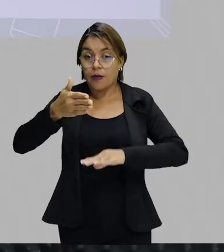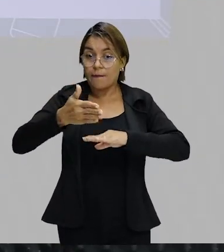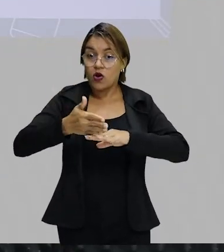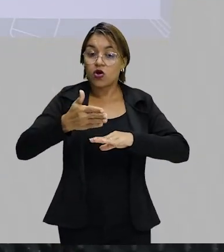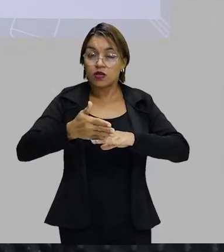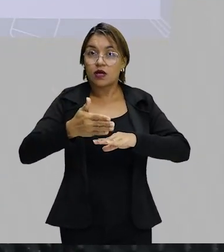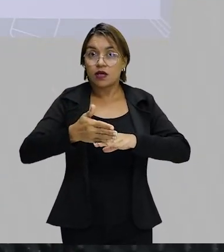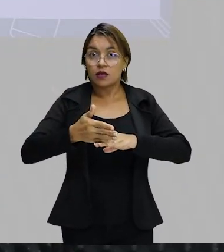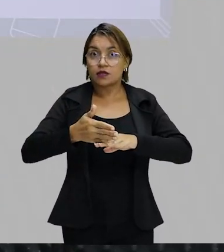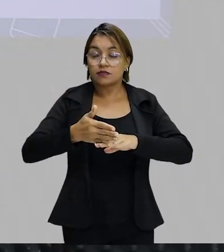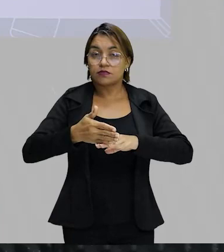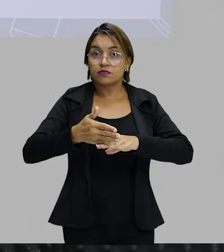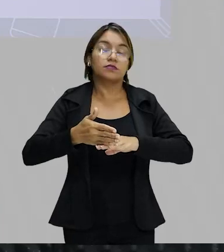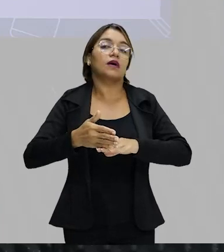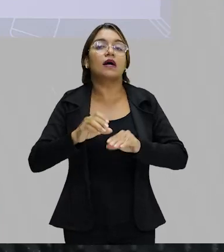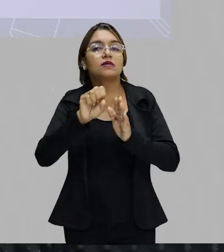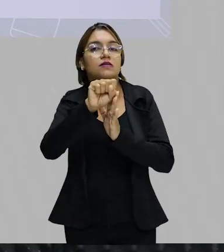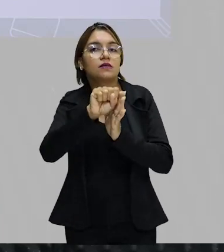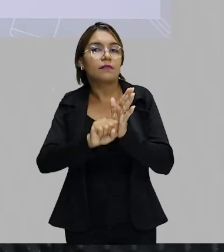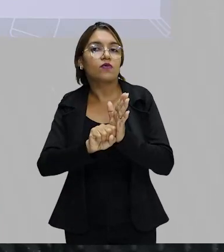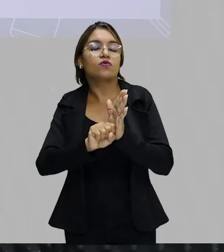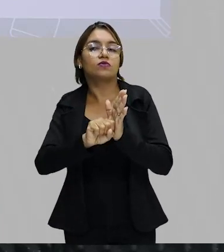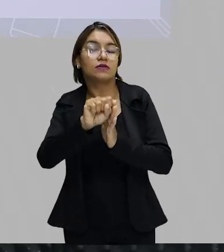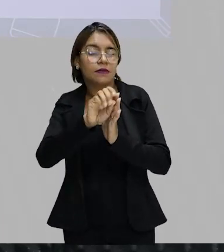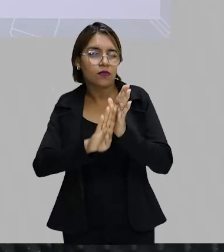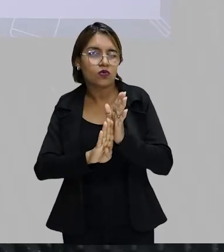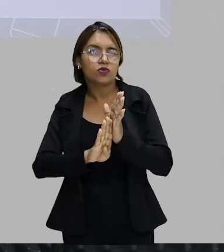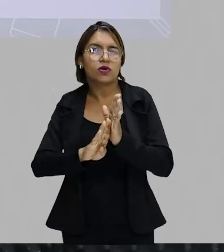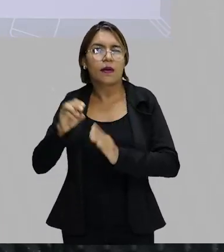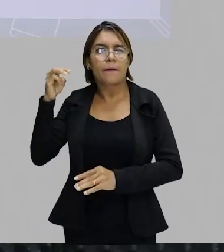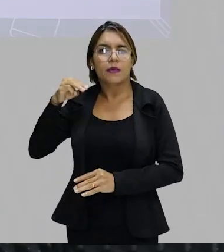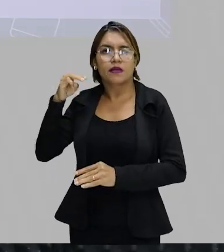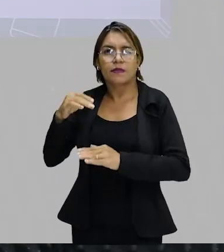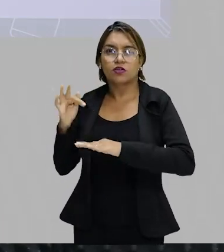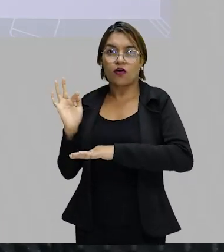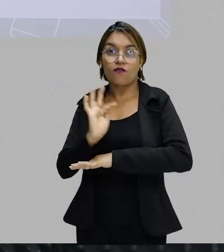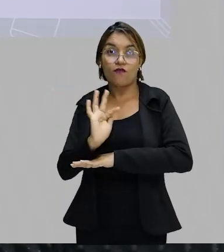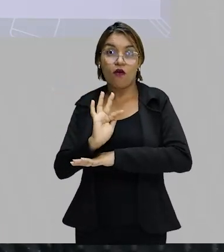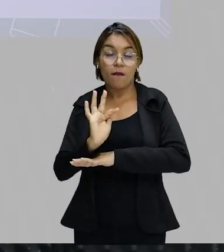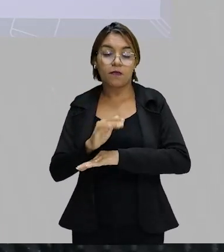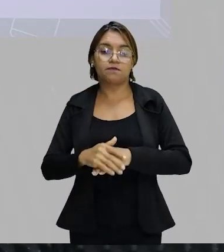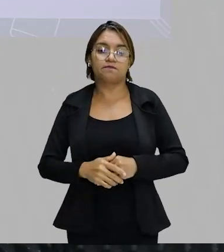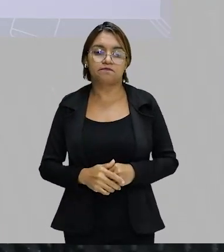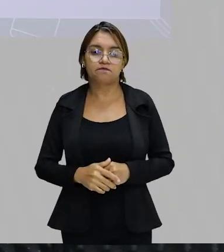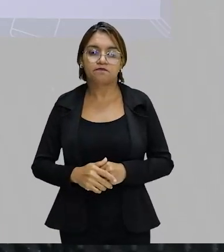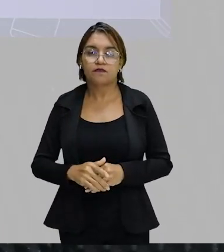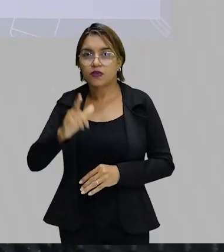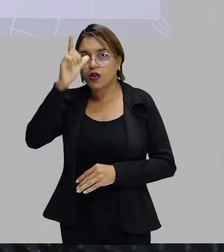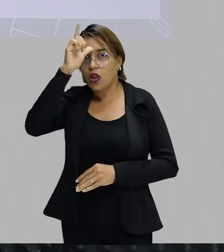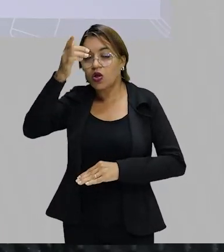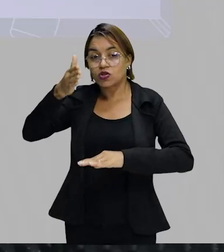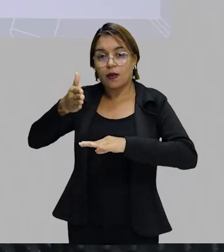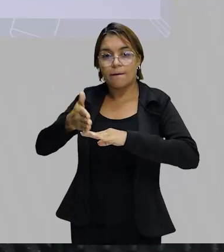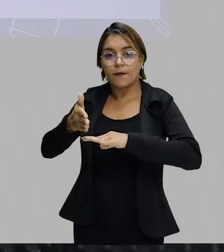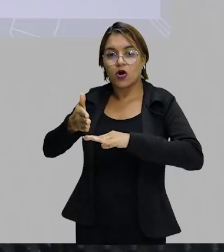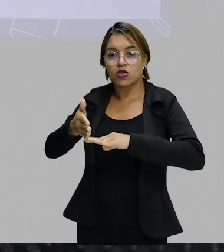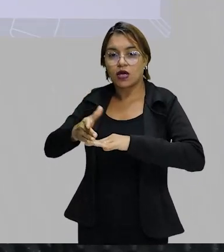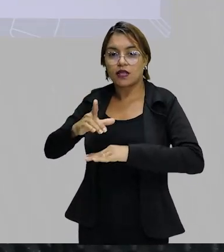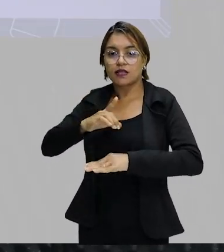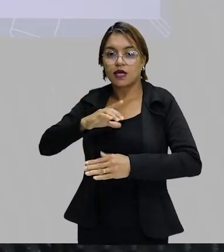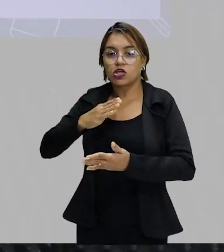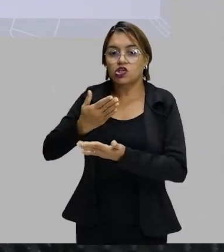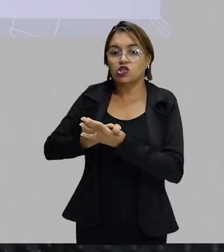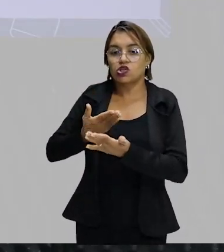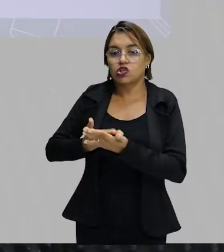para a matemática, para a simbologia matemática formal. Na lógica moderna temos estudos das sentenças e seus valores